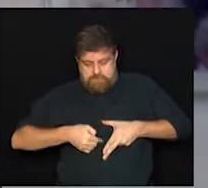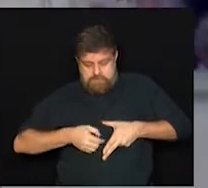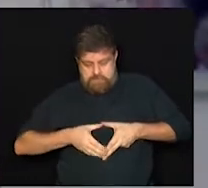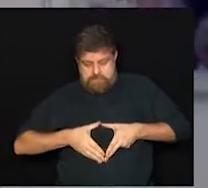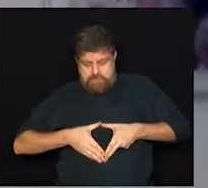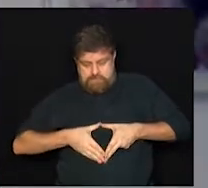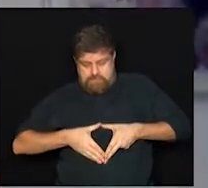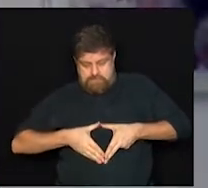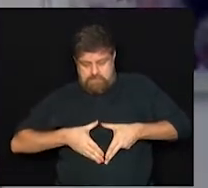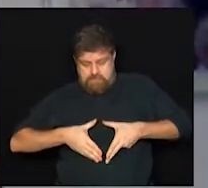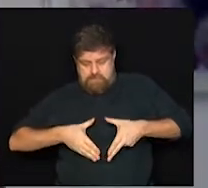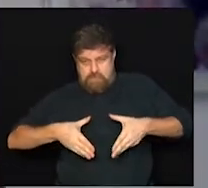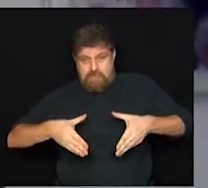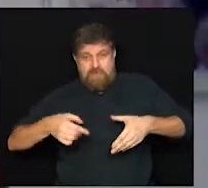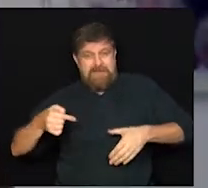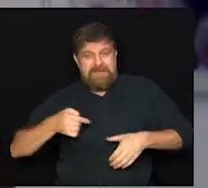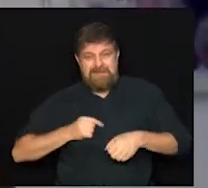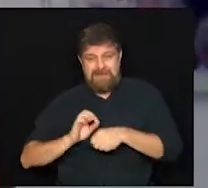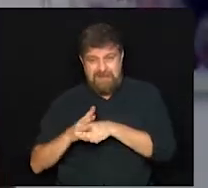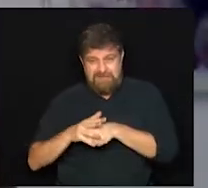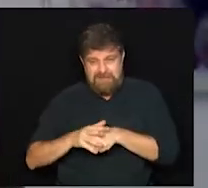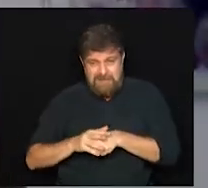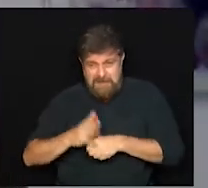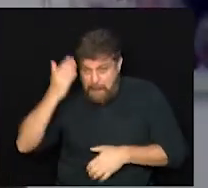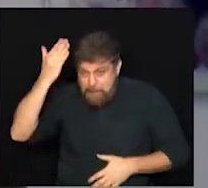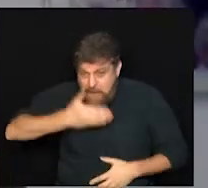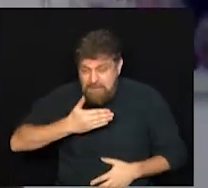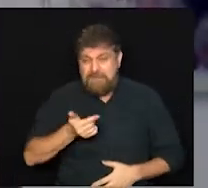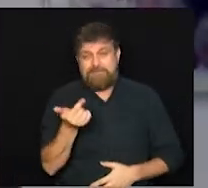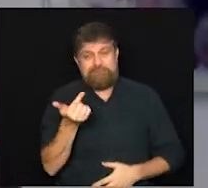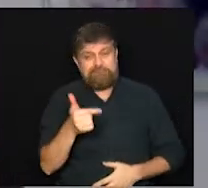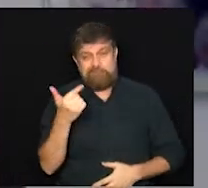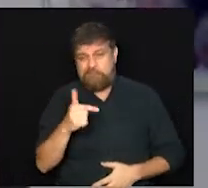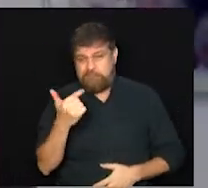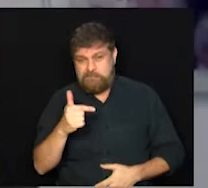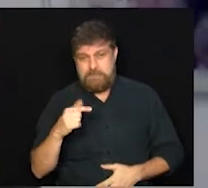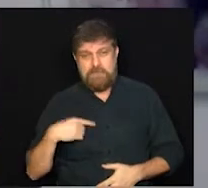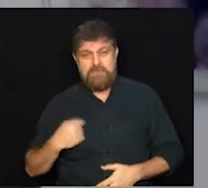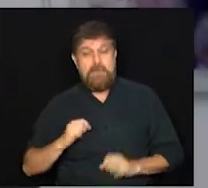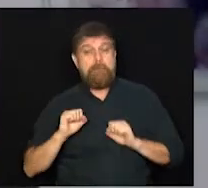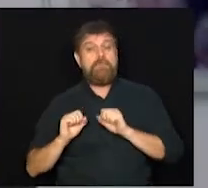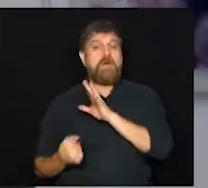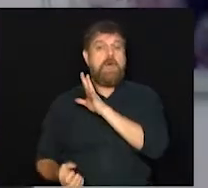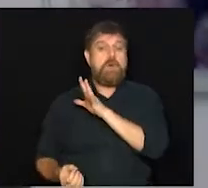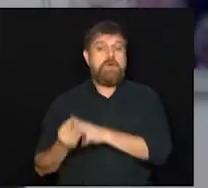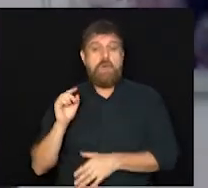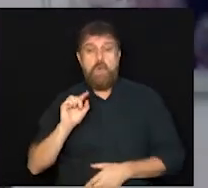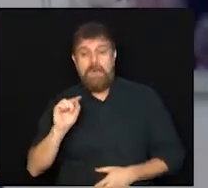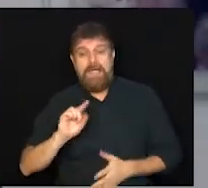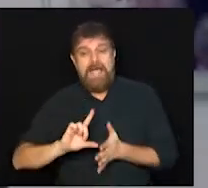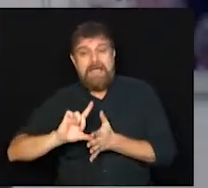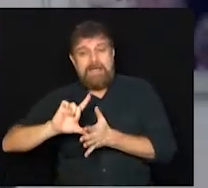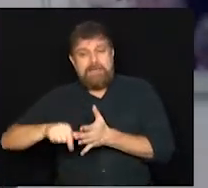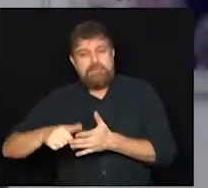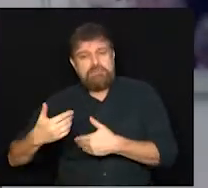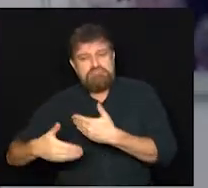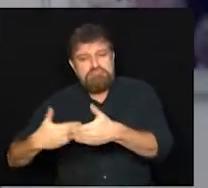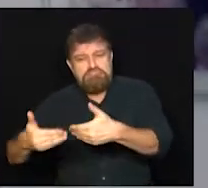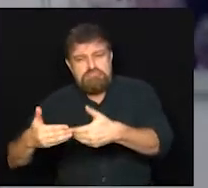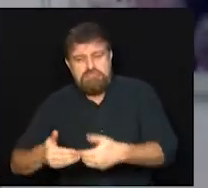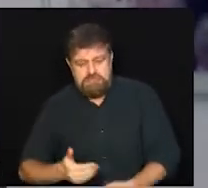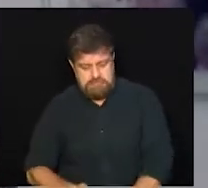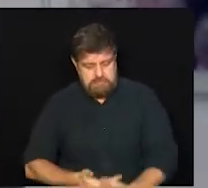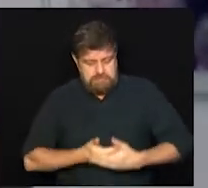transmissão suficientemente comprovada, mas, como eu disse, o que pode acontecer é depois, na fase